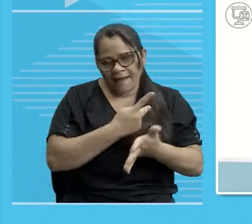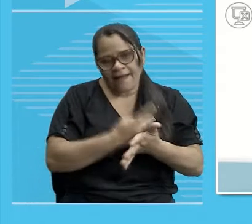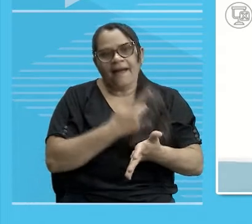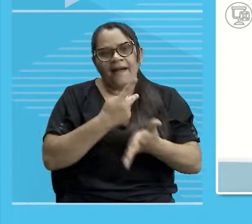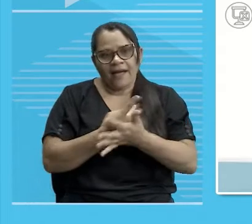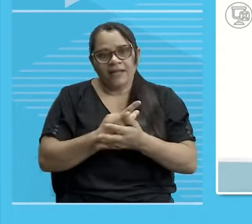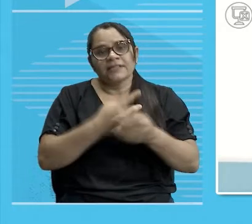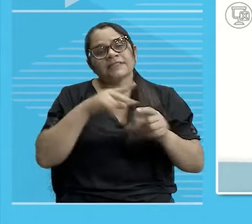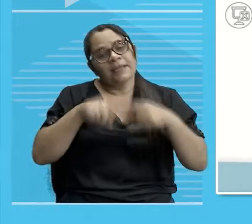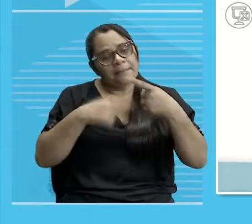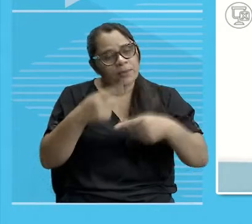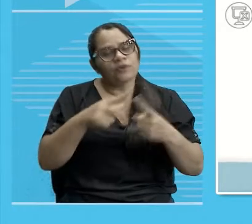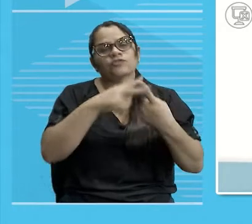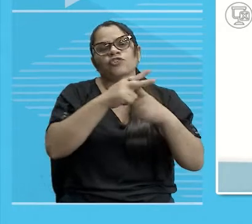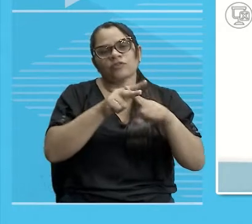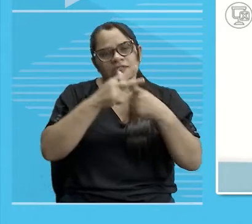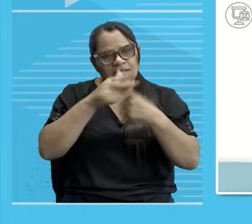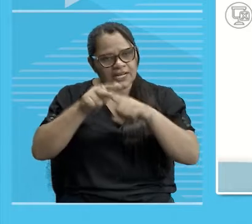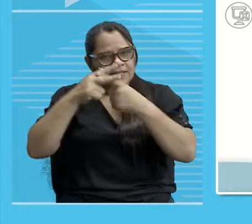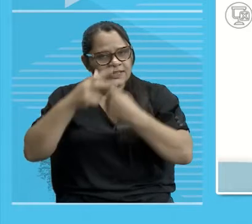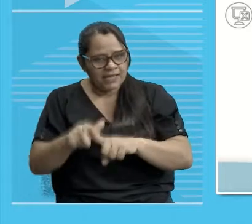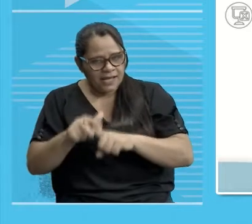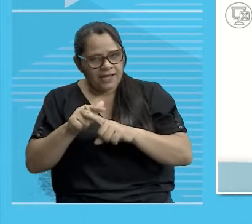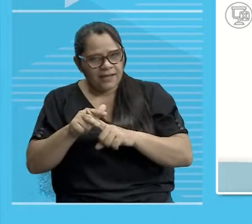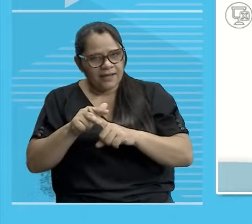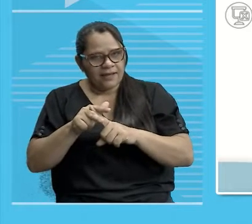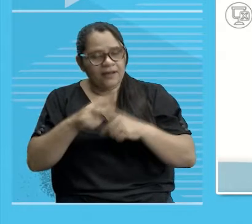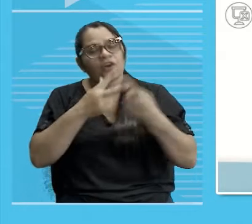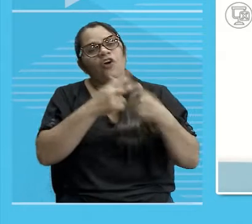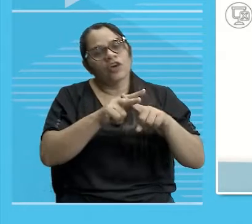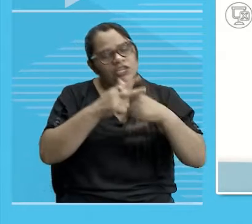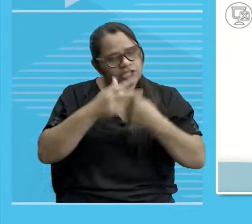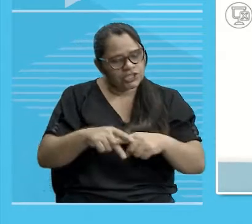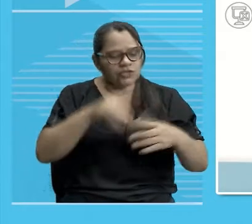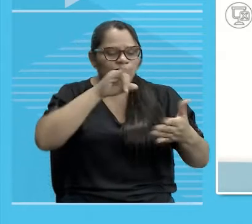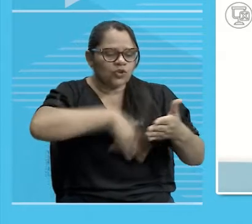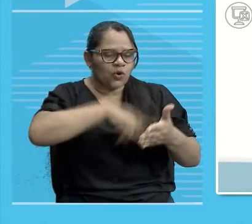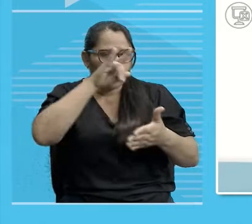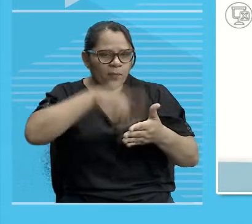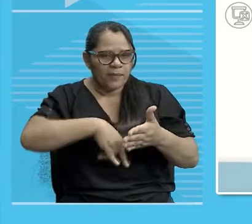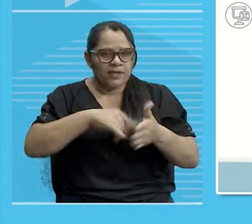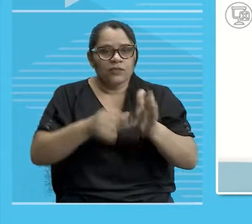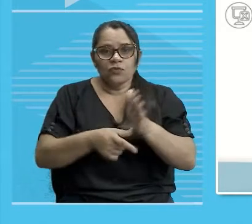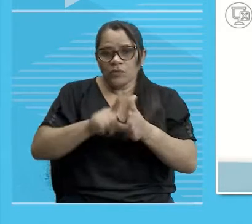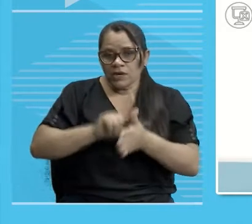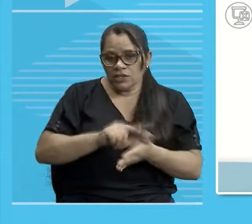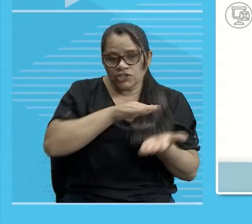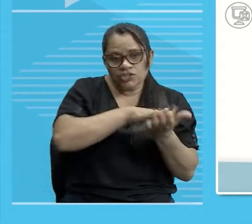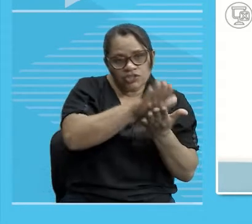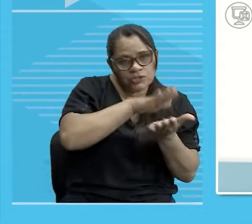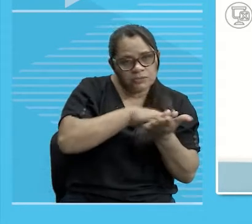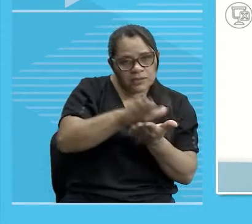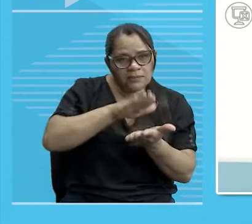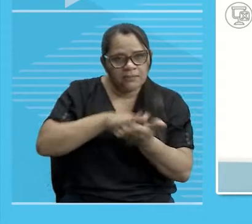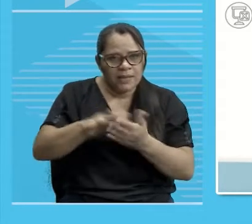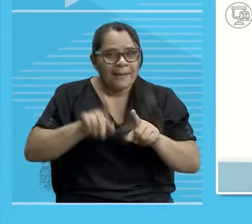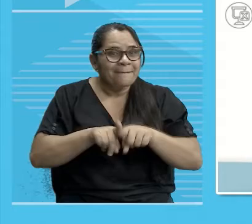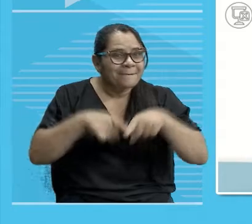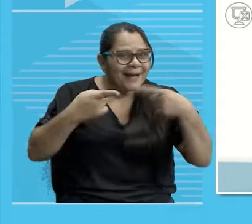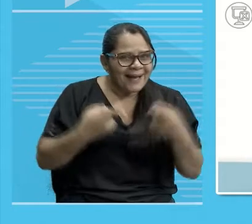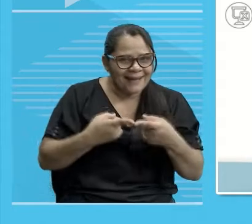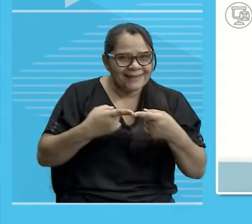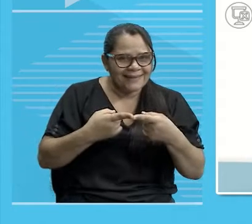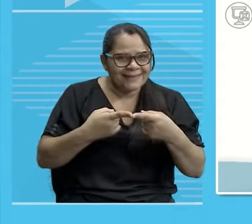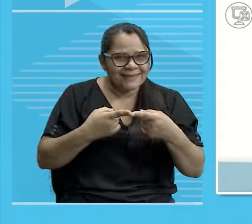certo a tecla e ela corrigir o meu documento antes de ser impresso na máquina de